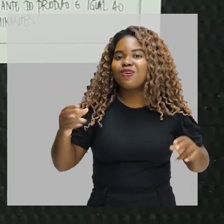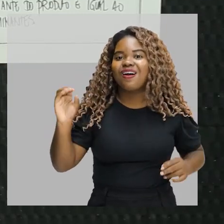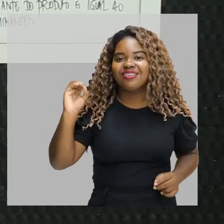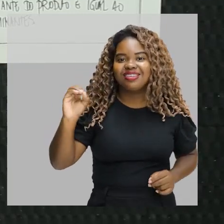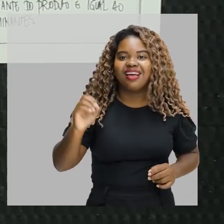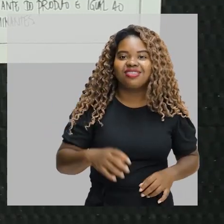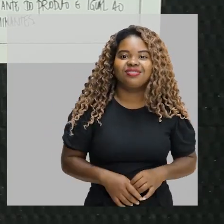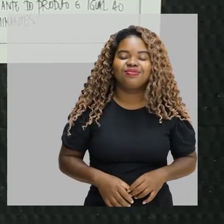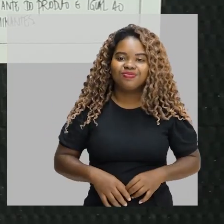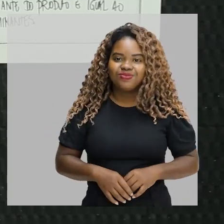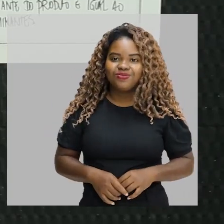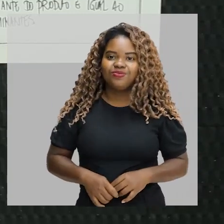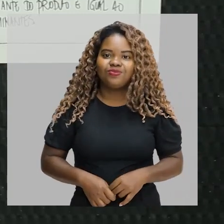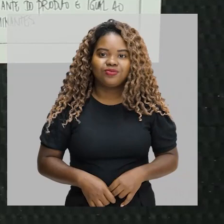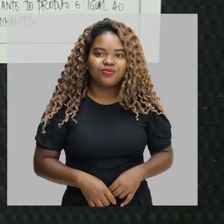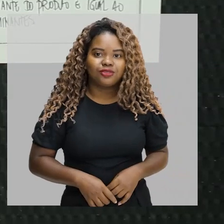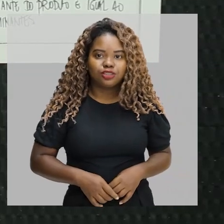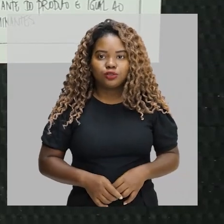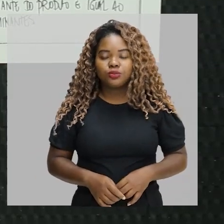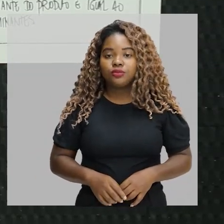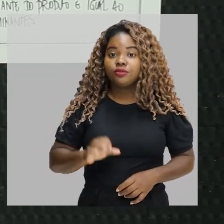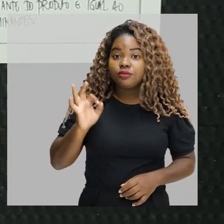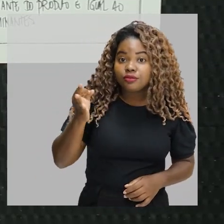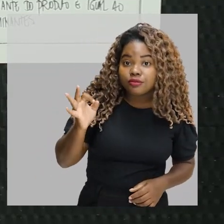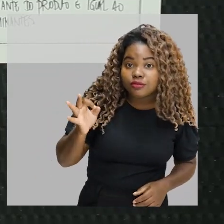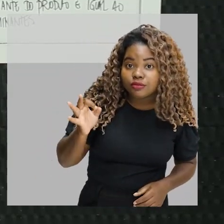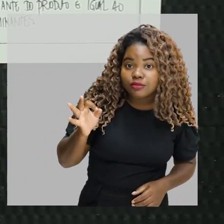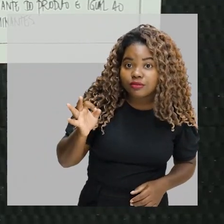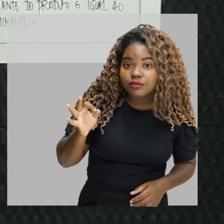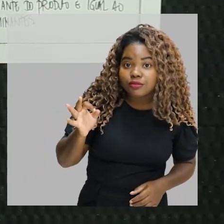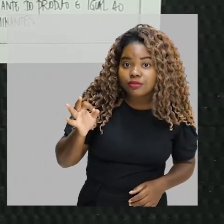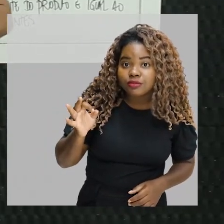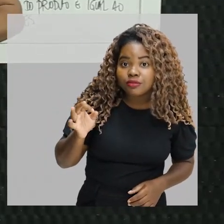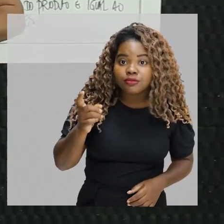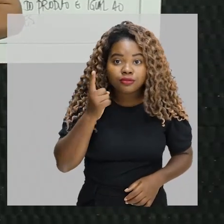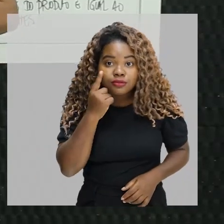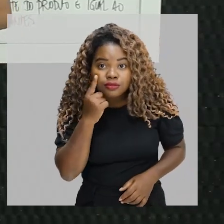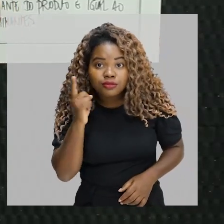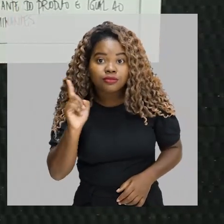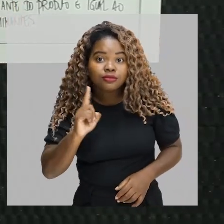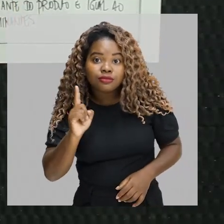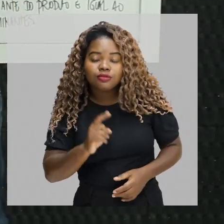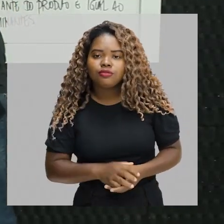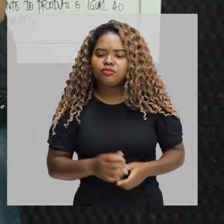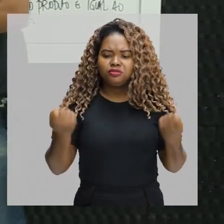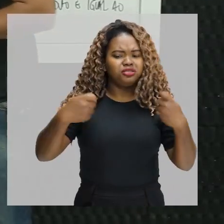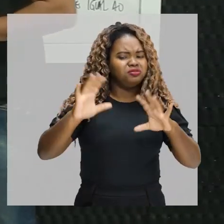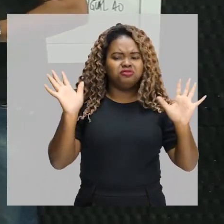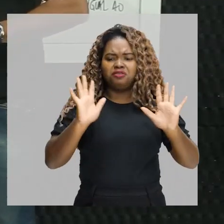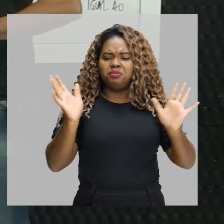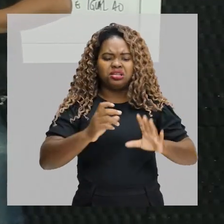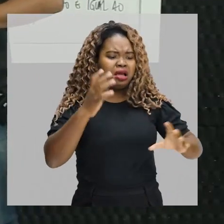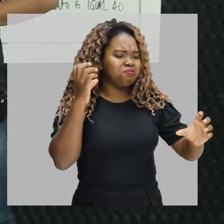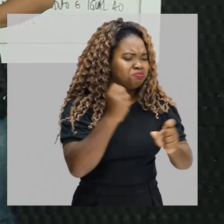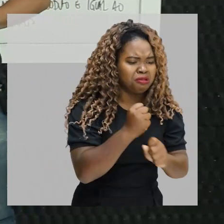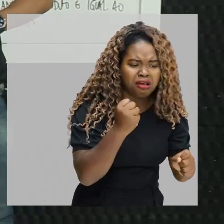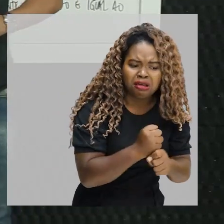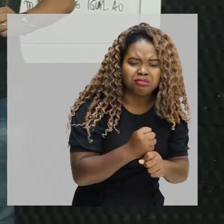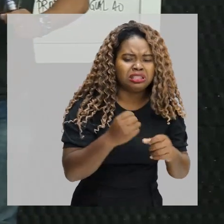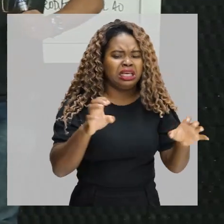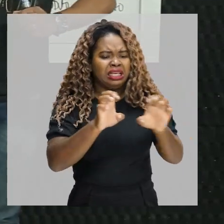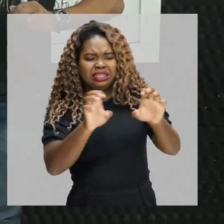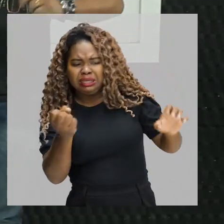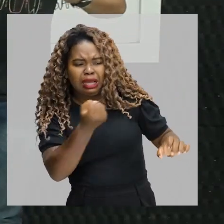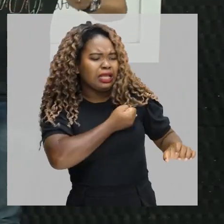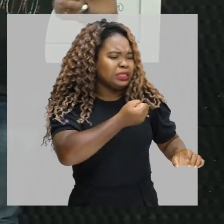a zero. Certinho, galera? Não vou precisar calcular. Eu já vou saber, eu já ganho um tempo,